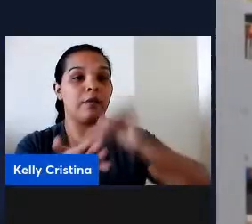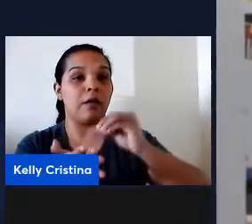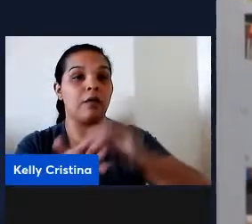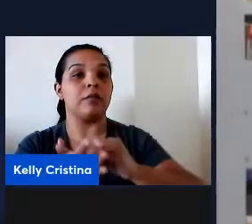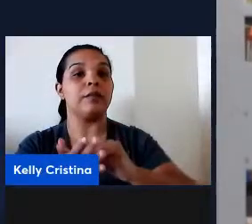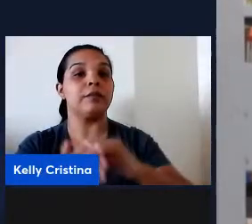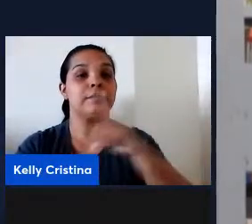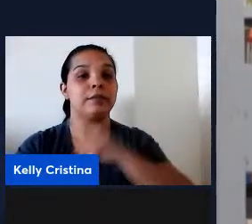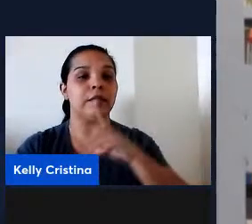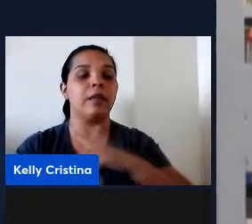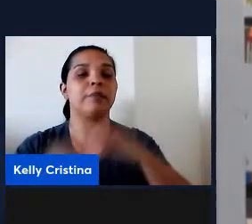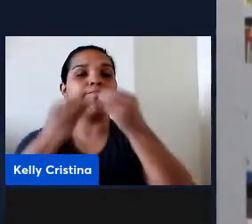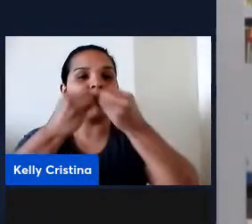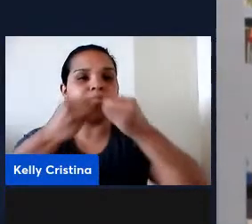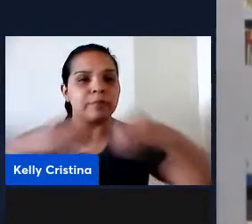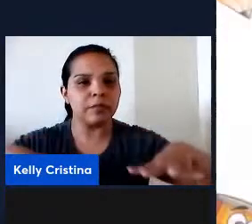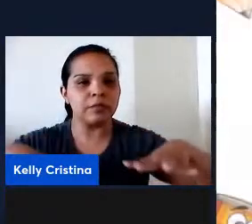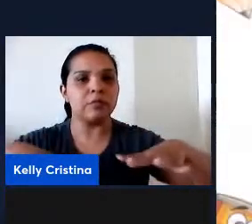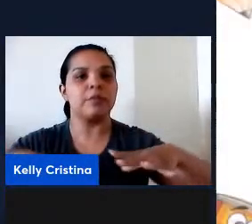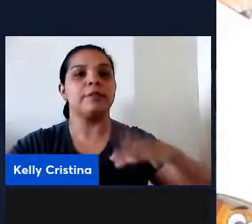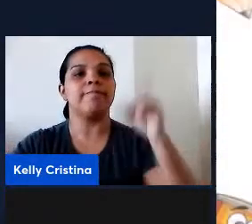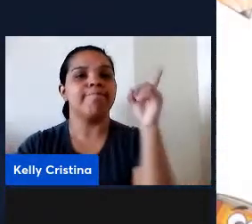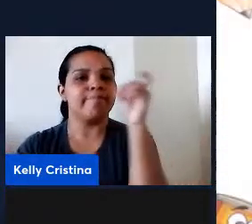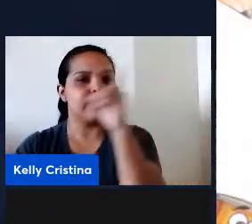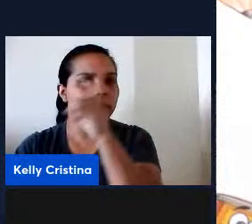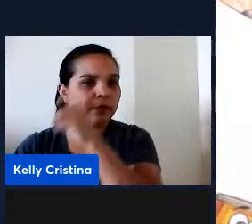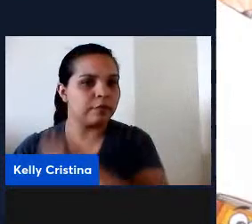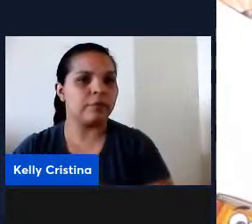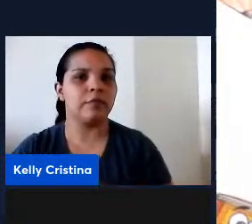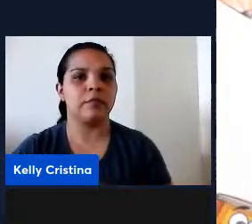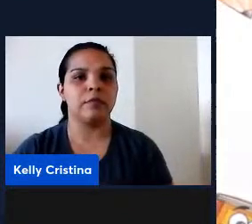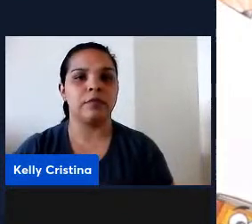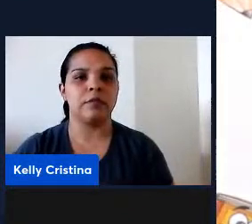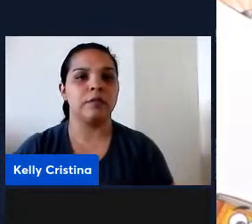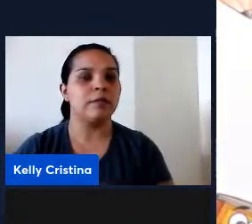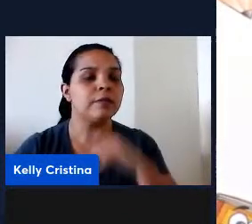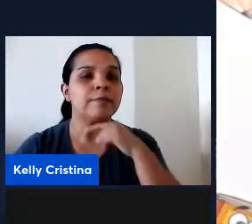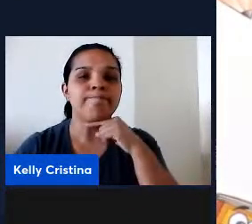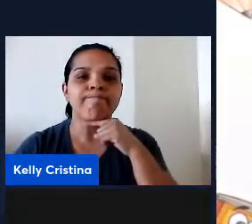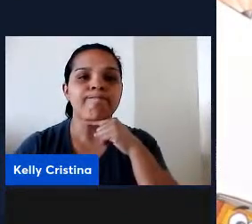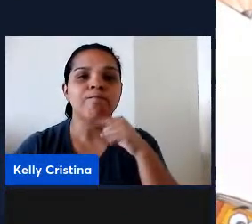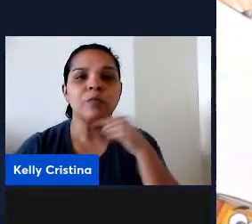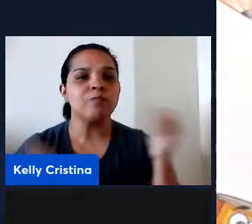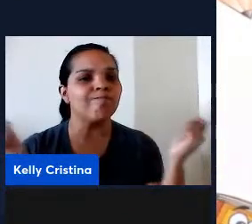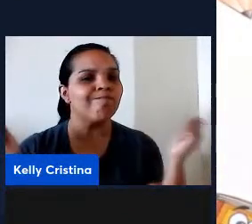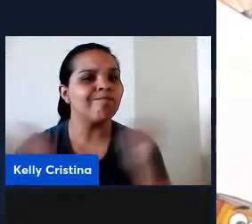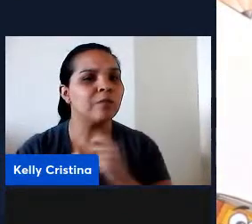causa prejuízos irreparáveis. Não é possível que a gente aceite como